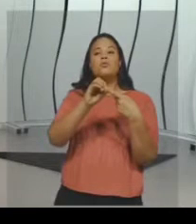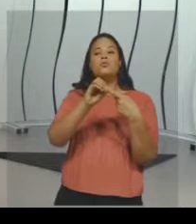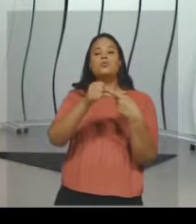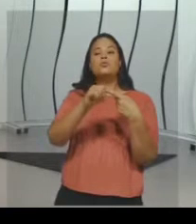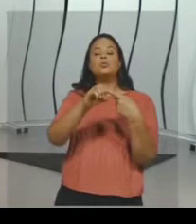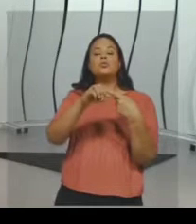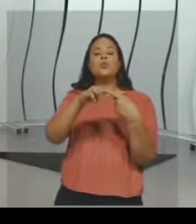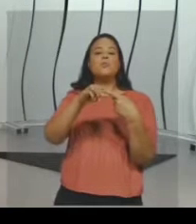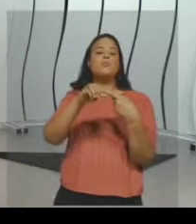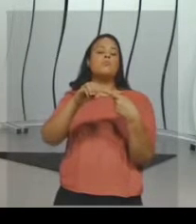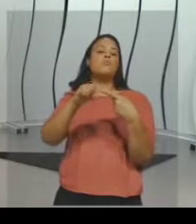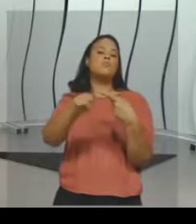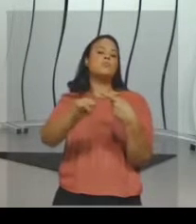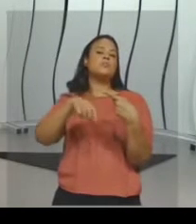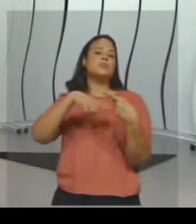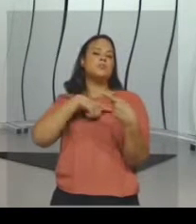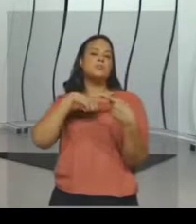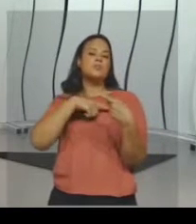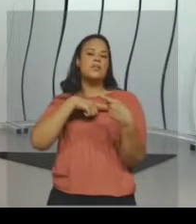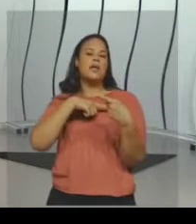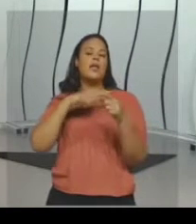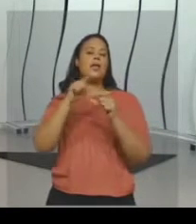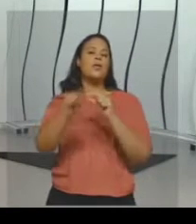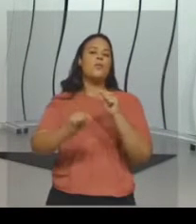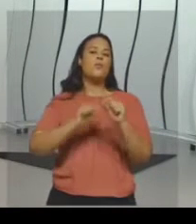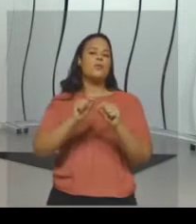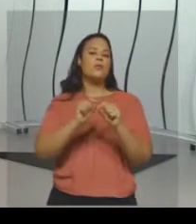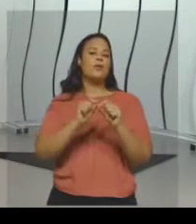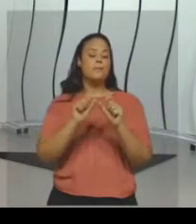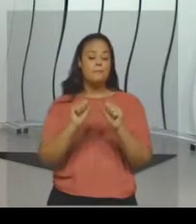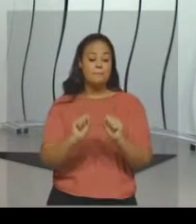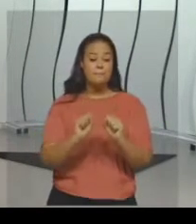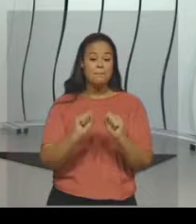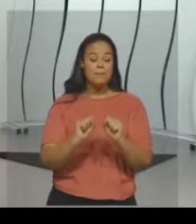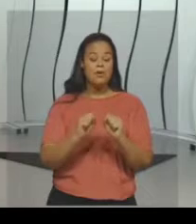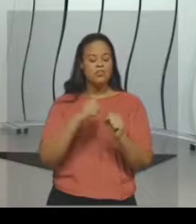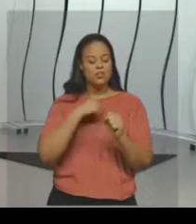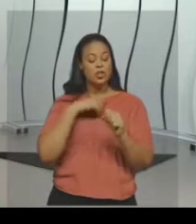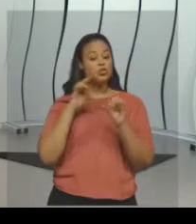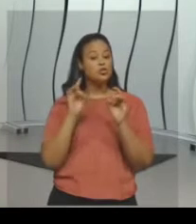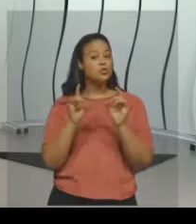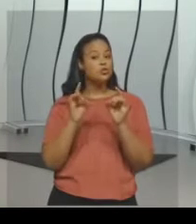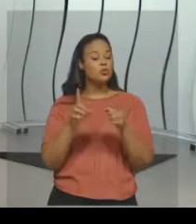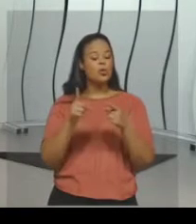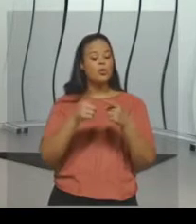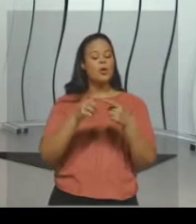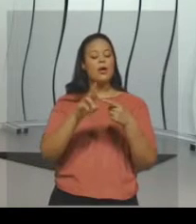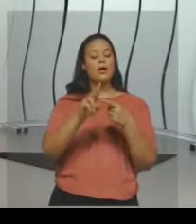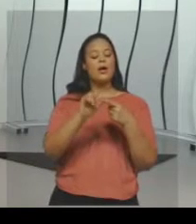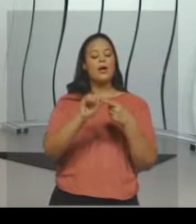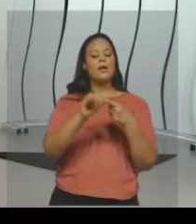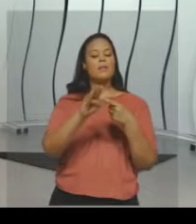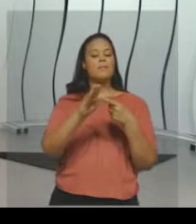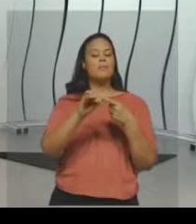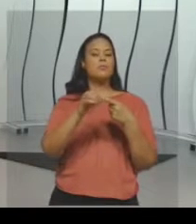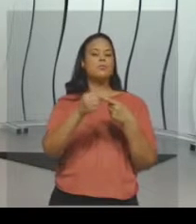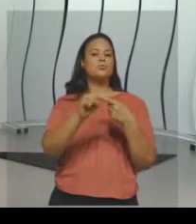um organoide em que ela vai ter somente os ribossomos. Ela não tem nenhuma dessas outras